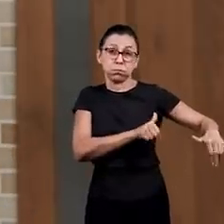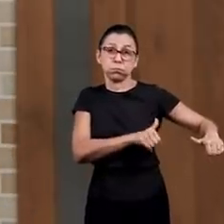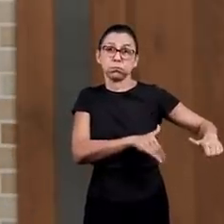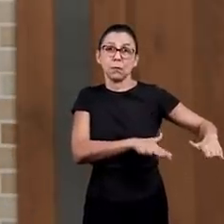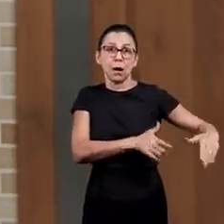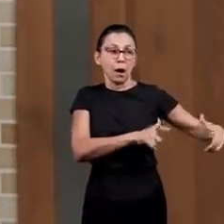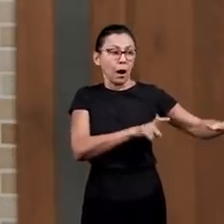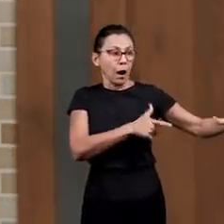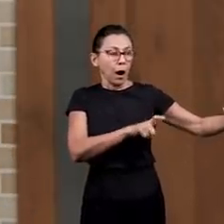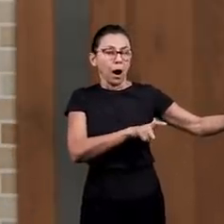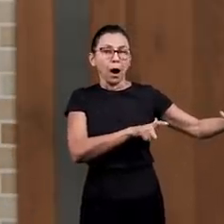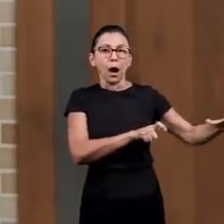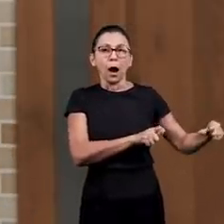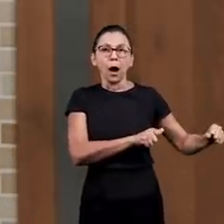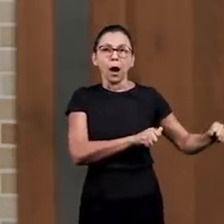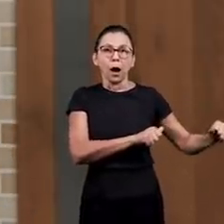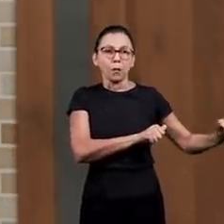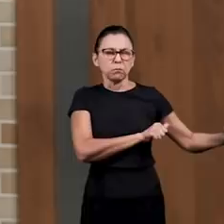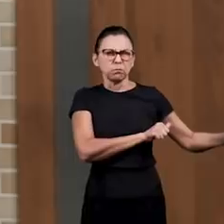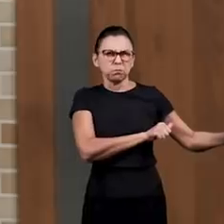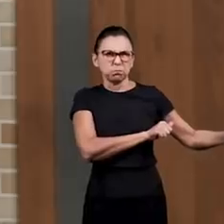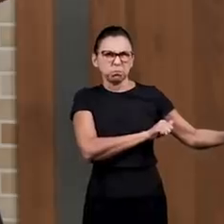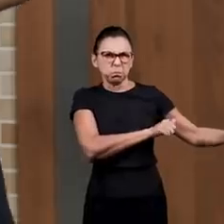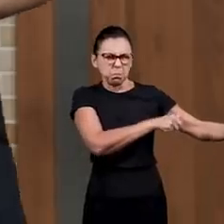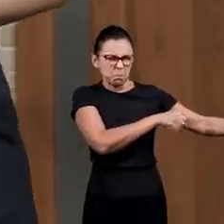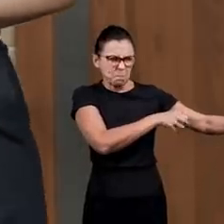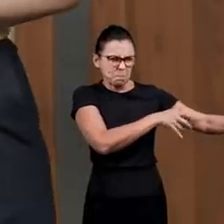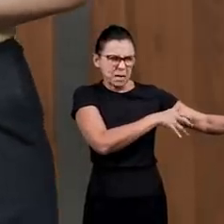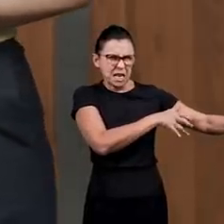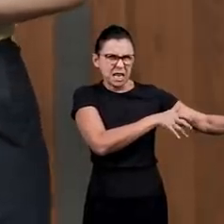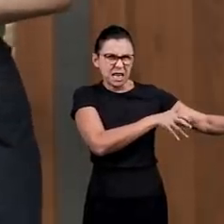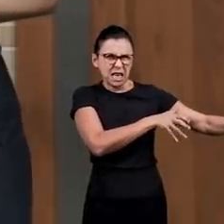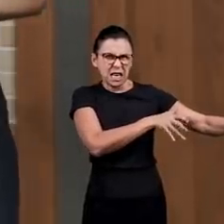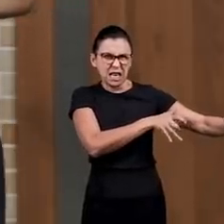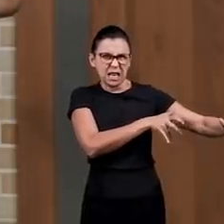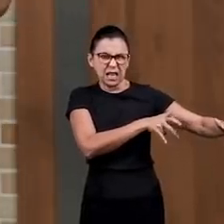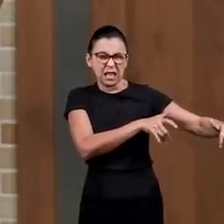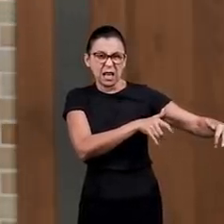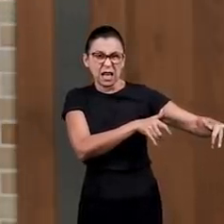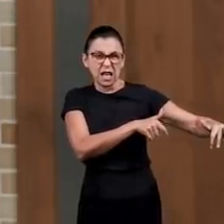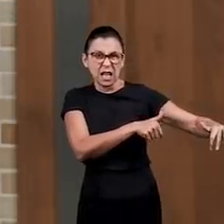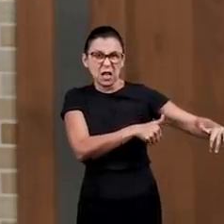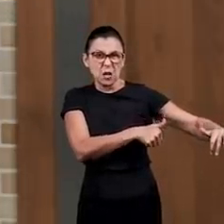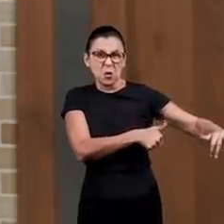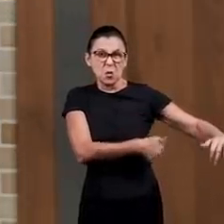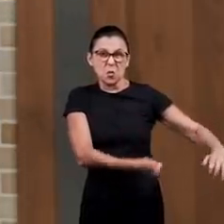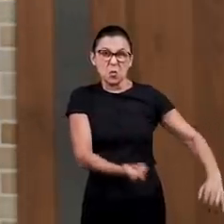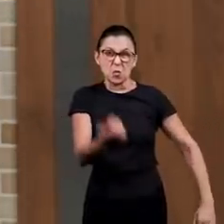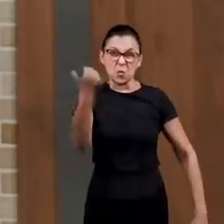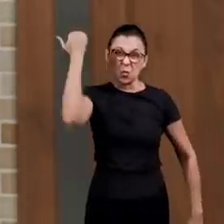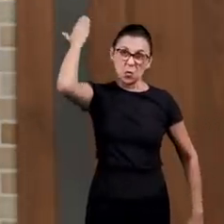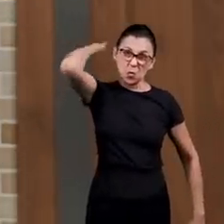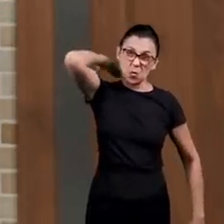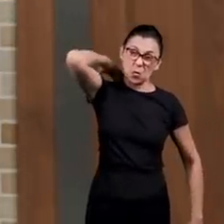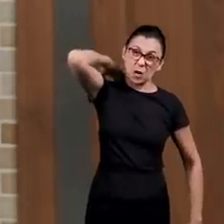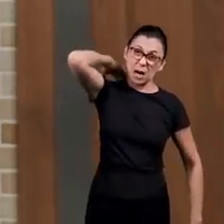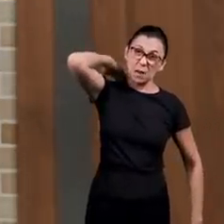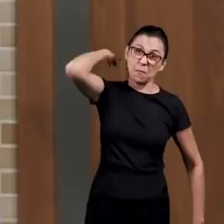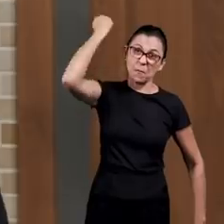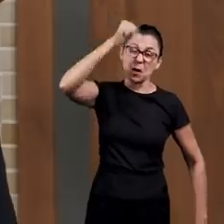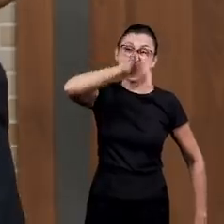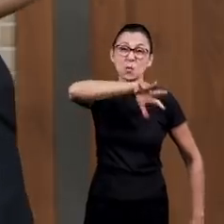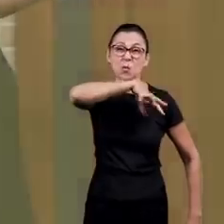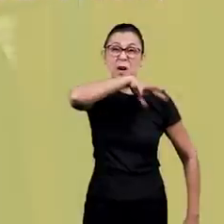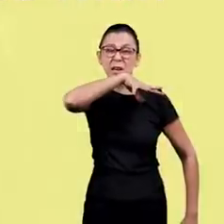exército muito grande. A Bíblia fala que eram tantos os camelos que não dava nem para